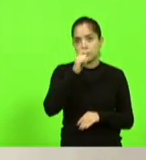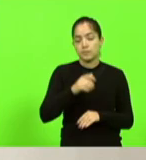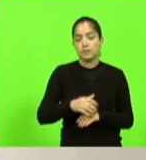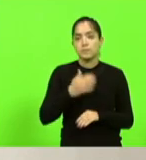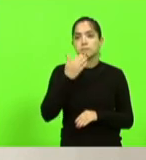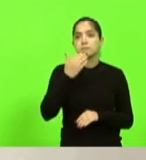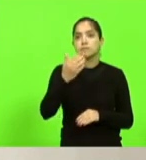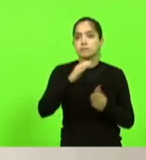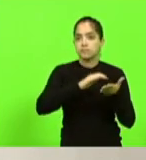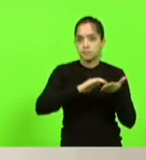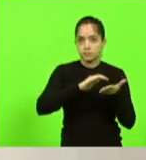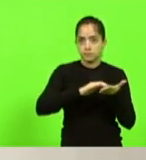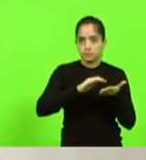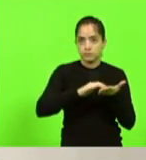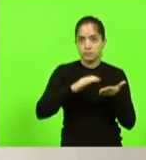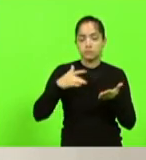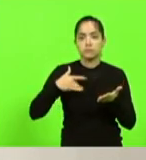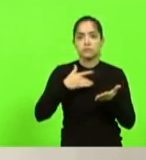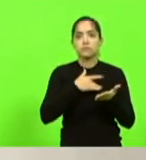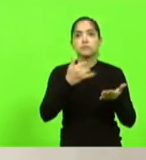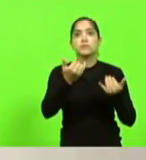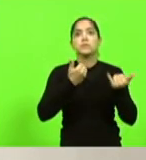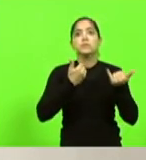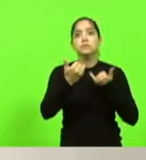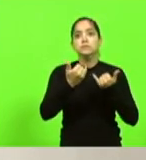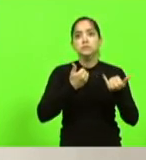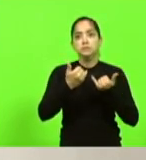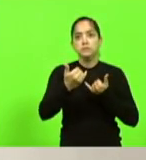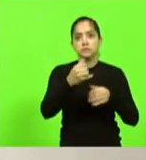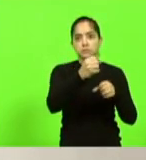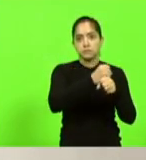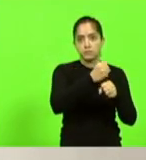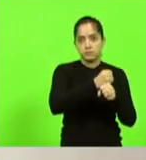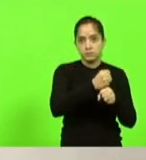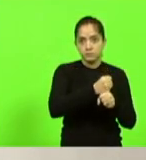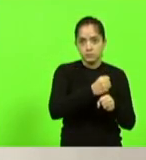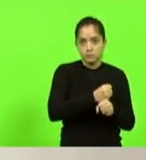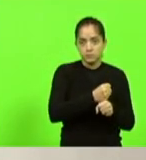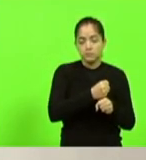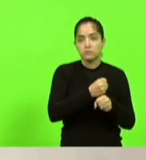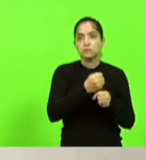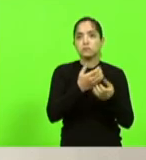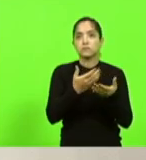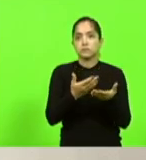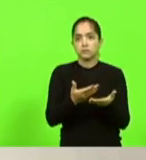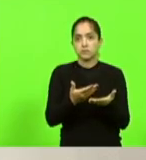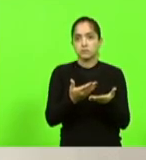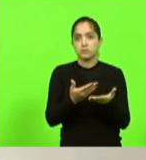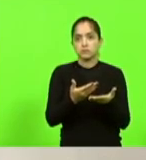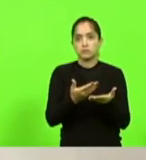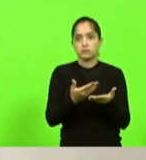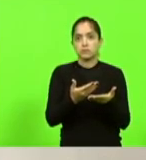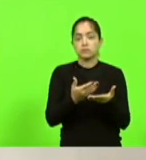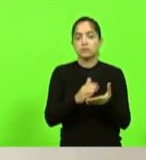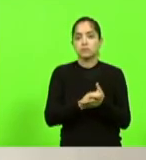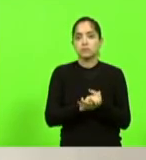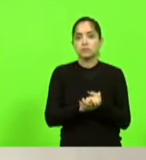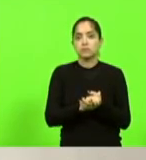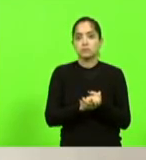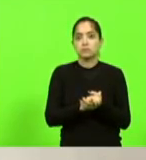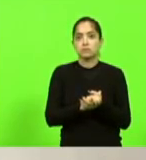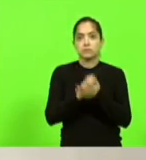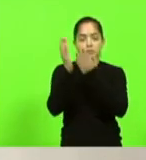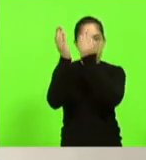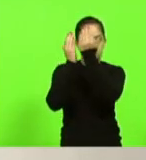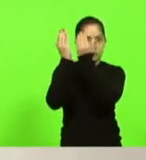solicitando ao secretário de Estado da Saúde informações acerca das obras para a instalação de aula